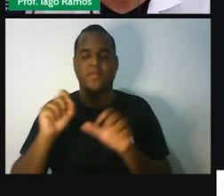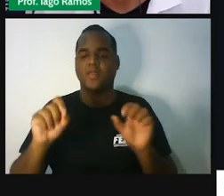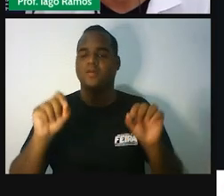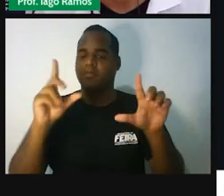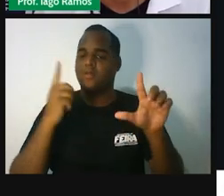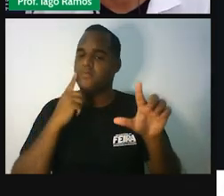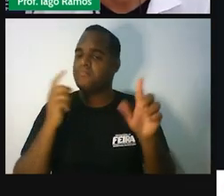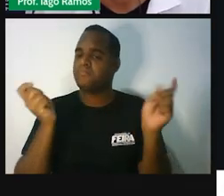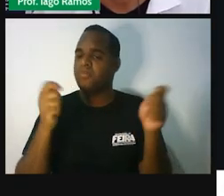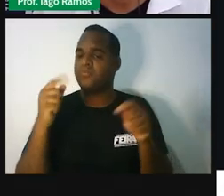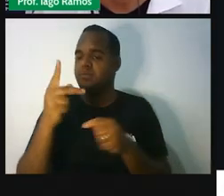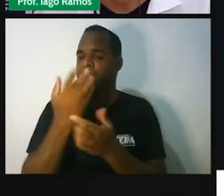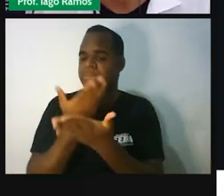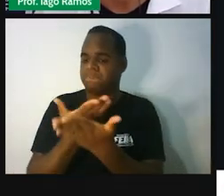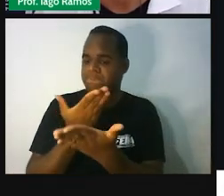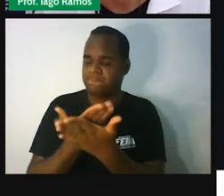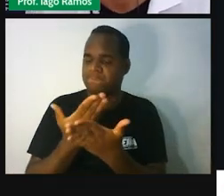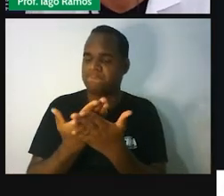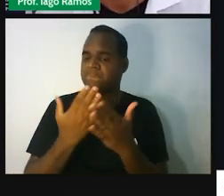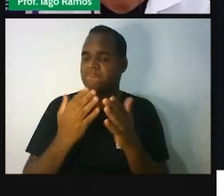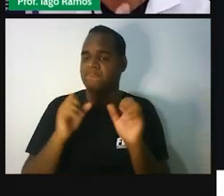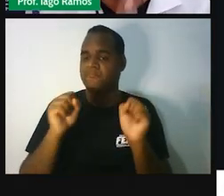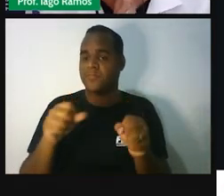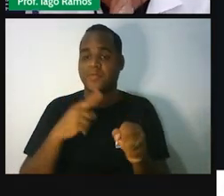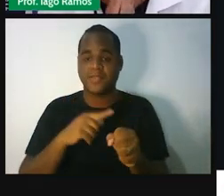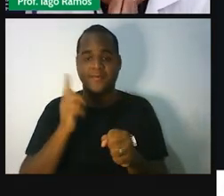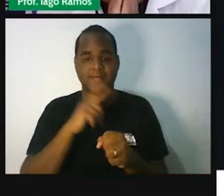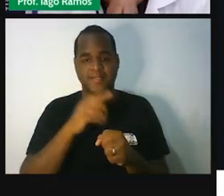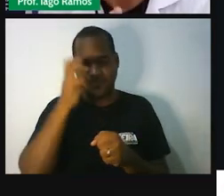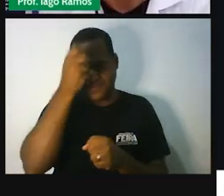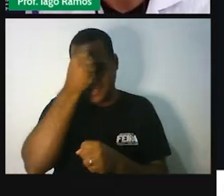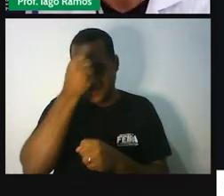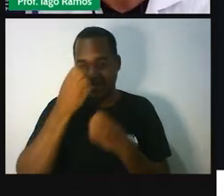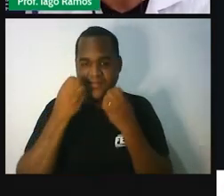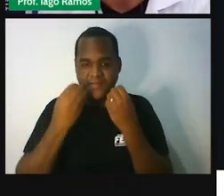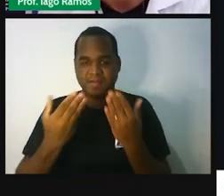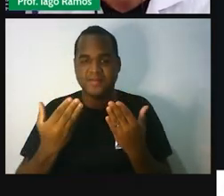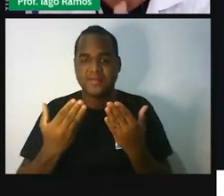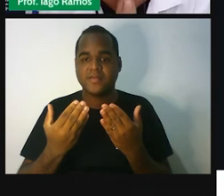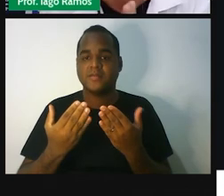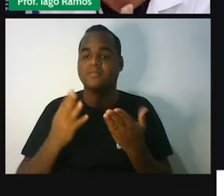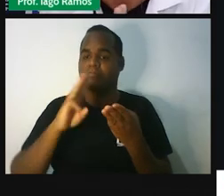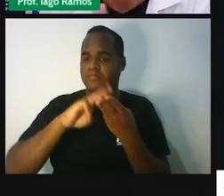uma forma de estudar o que a gente viu nessa aula. Valeu? Esquece não, ó,